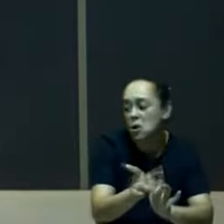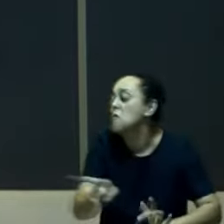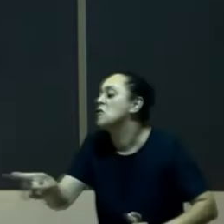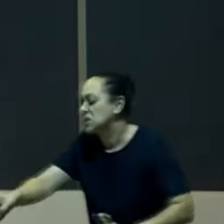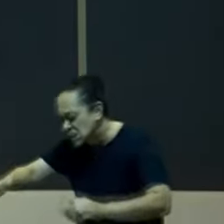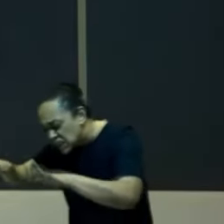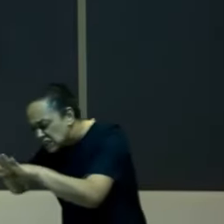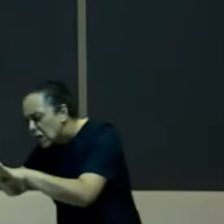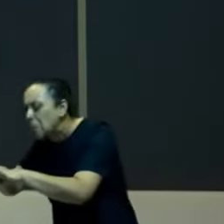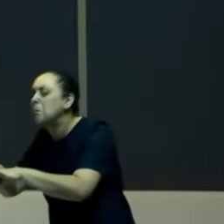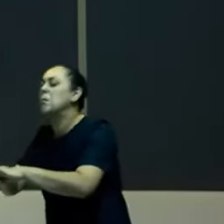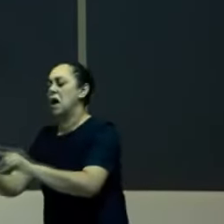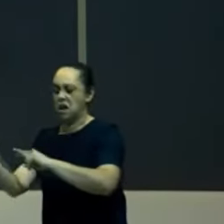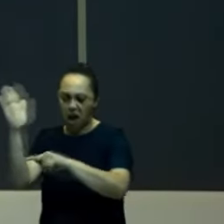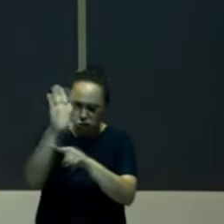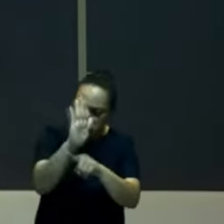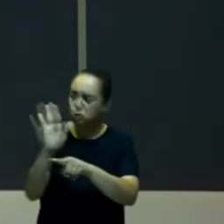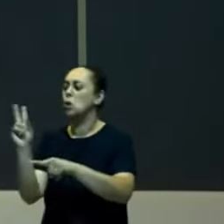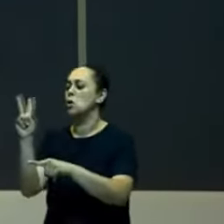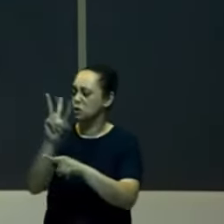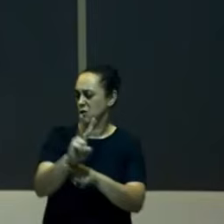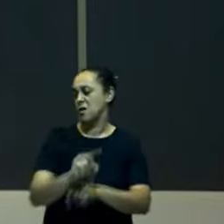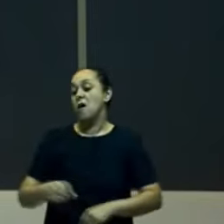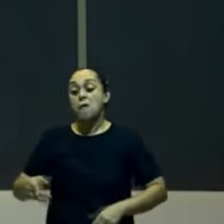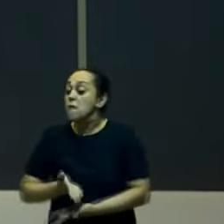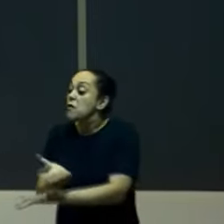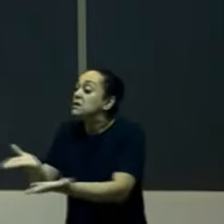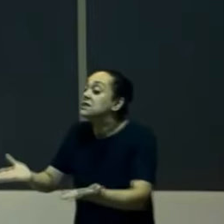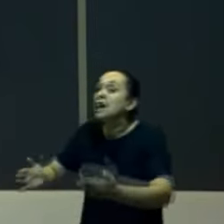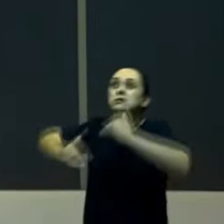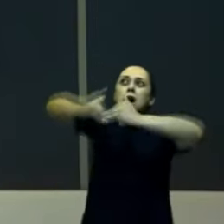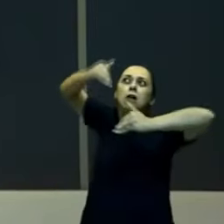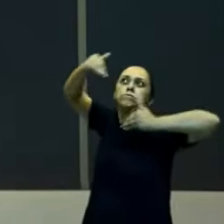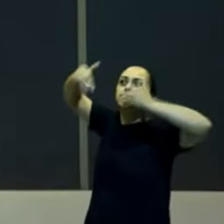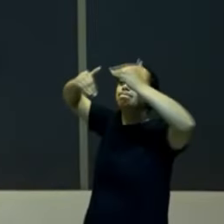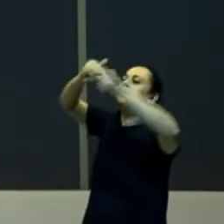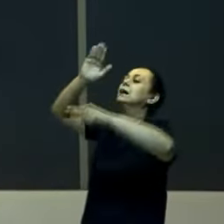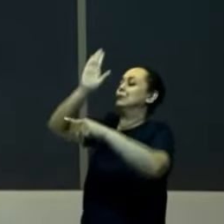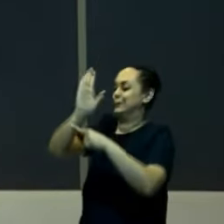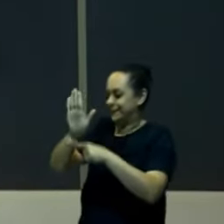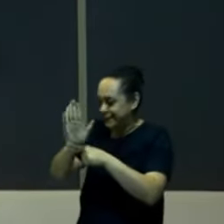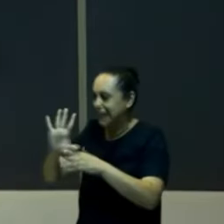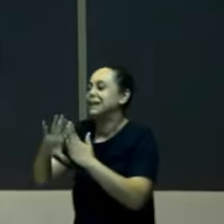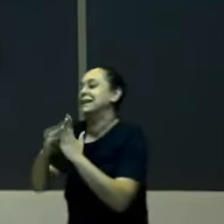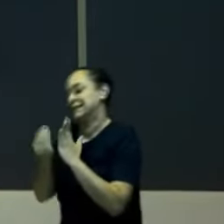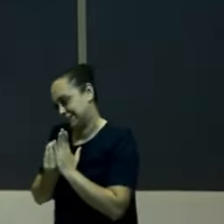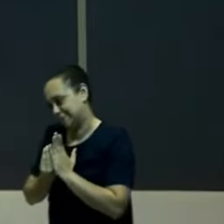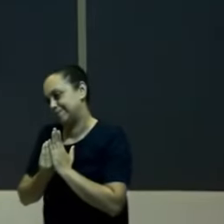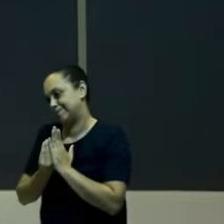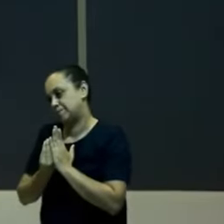implantações das igrejas, vocês fazem parte dessa formação. E Paulo vem agradecendo a